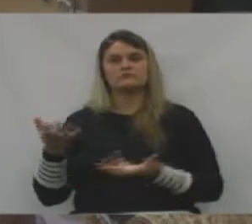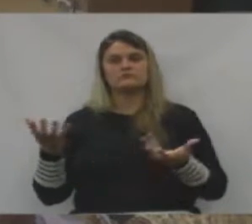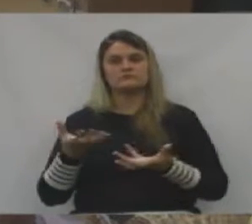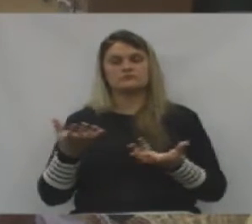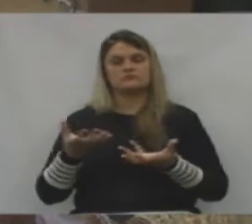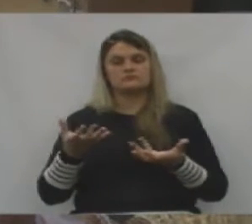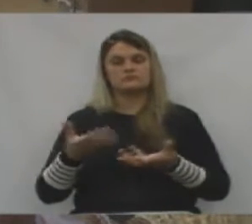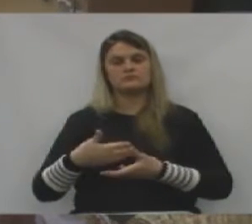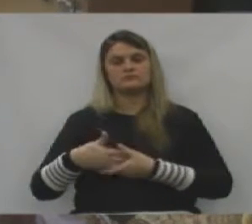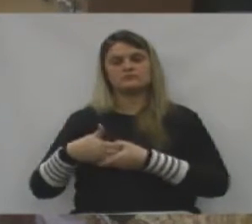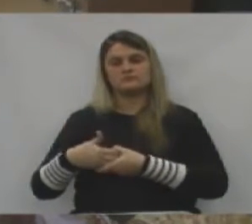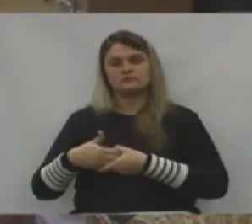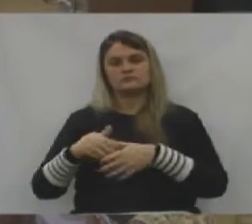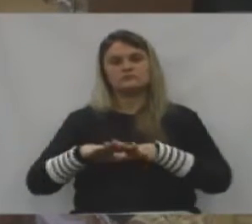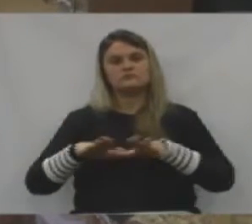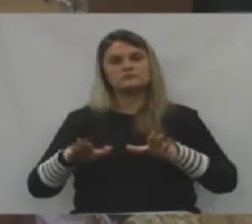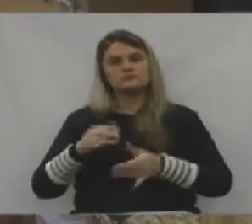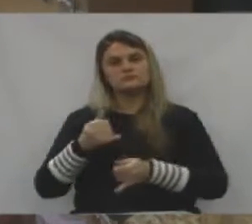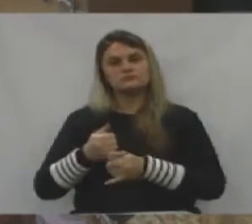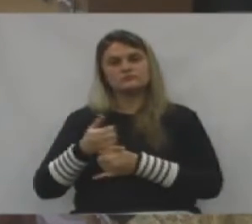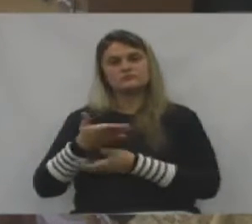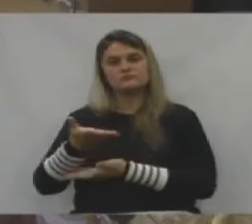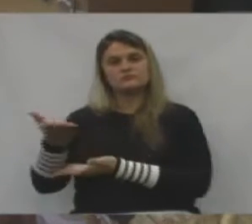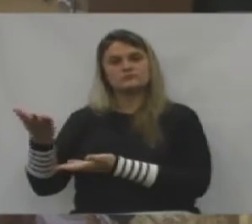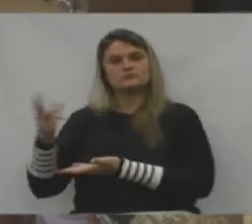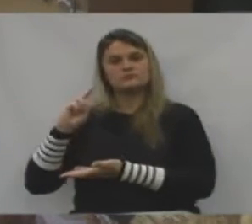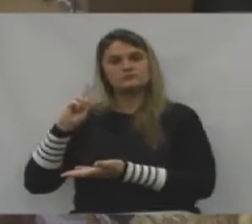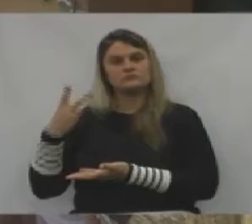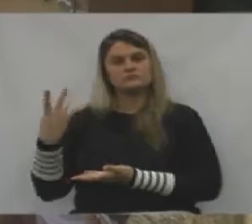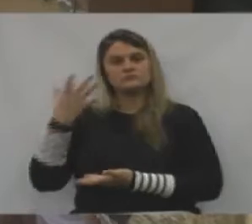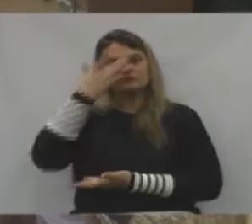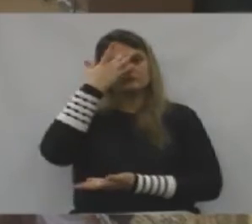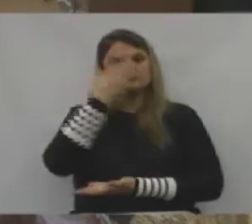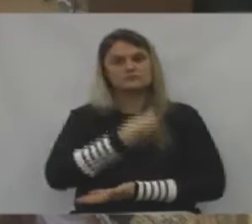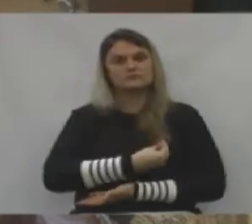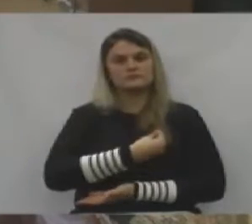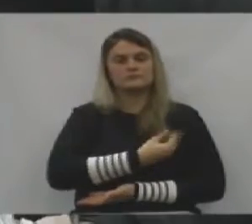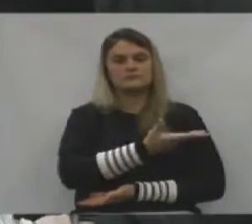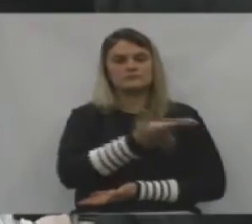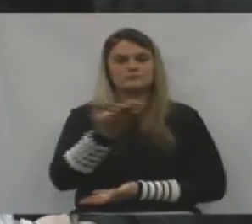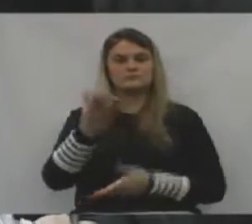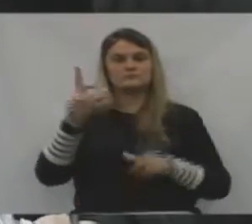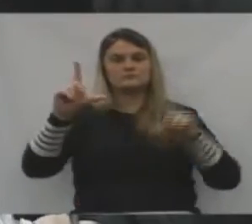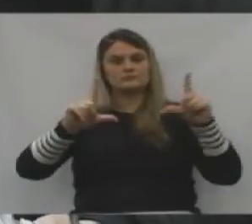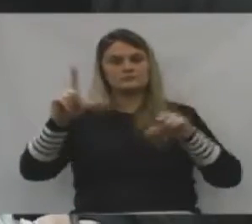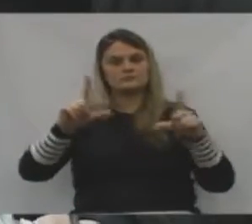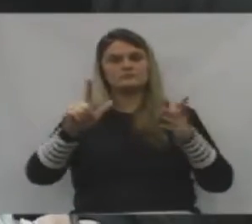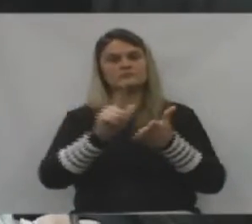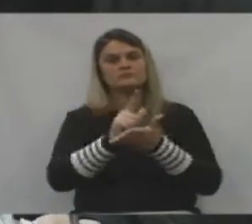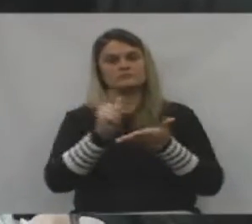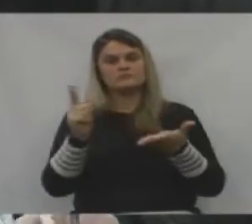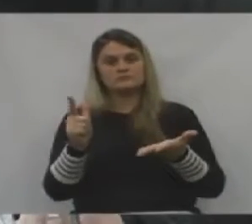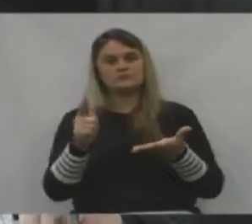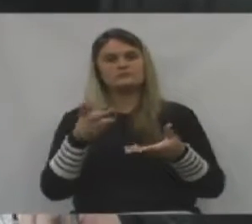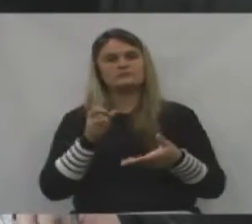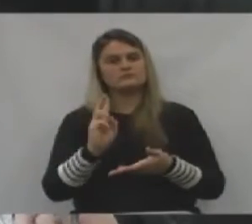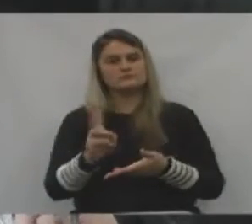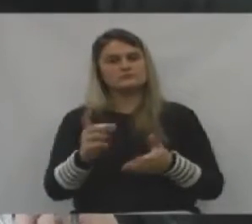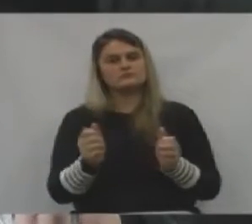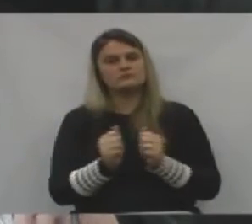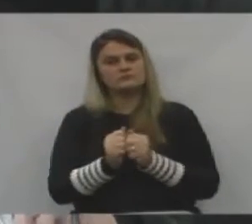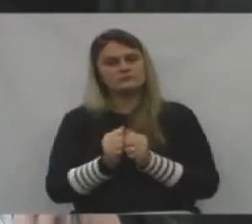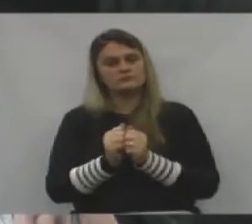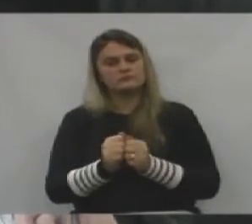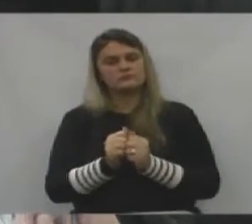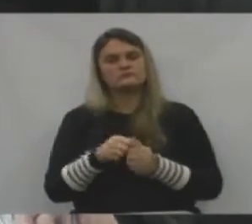Quero cumprimentar a mesa diretora, nobres vereadores, munícipes presentes, a imprensa que sempre nos acompanha